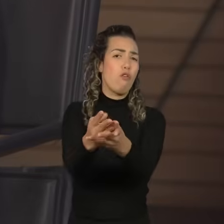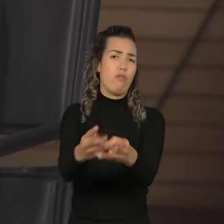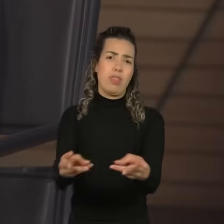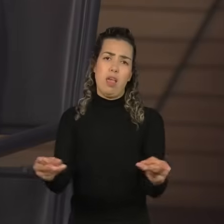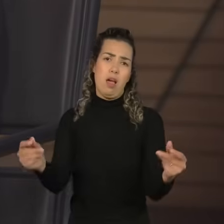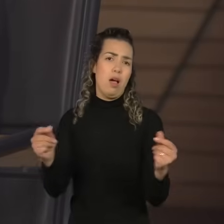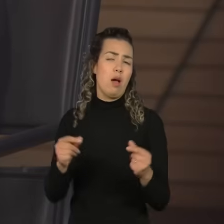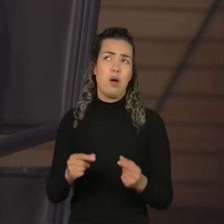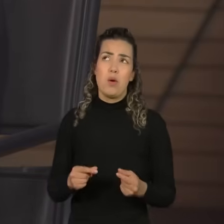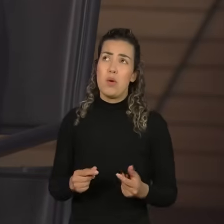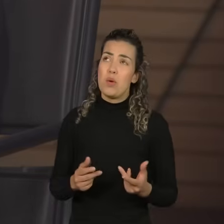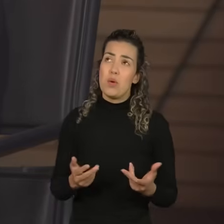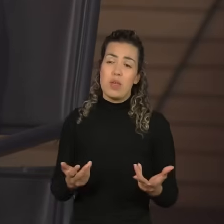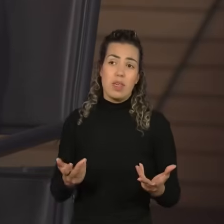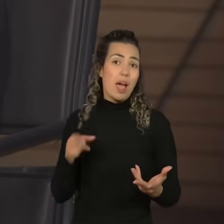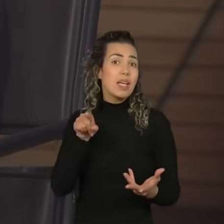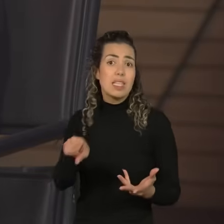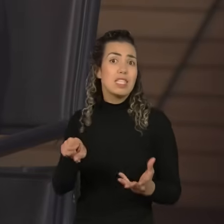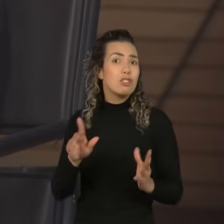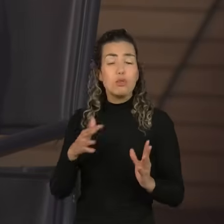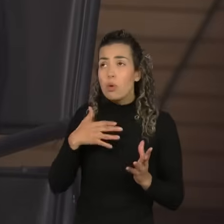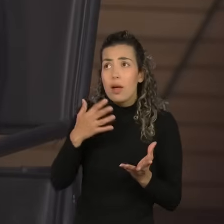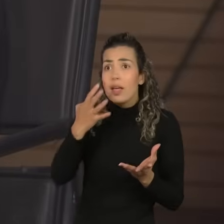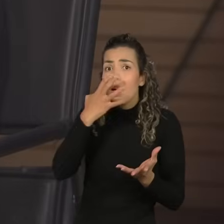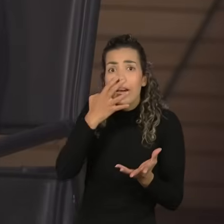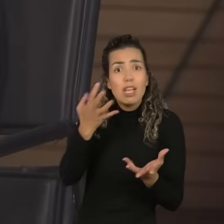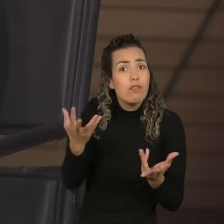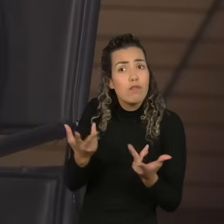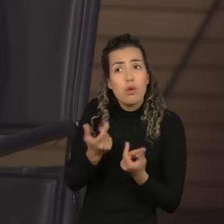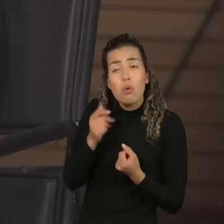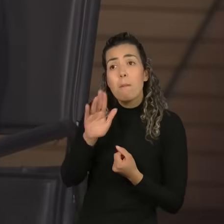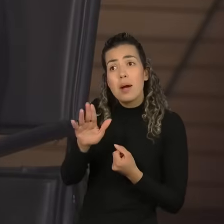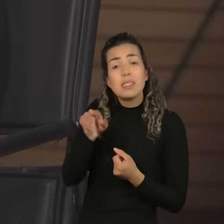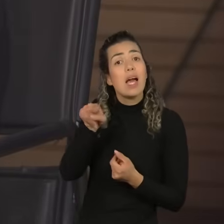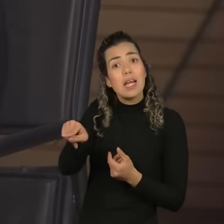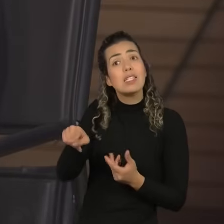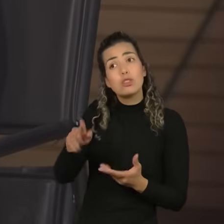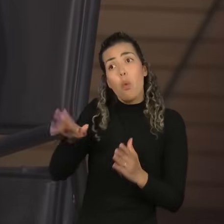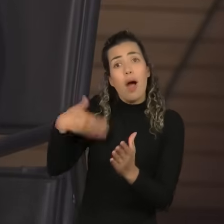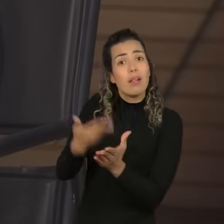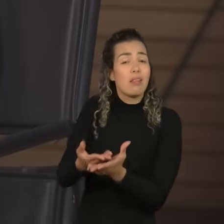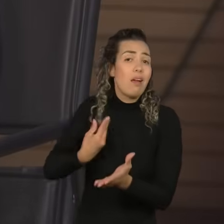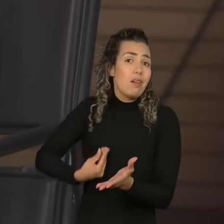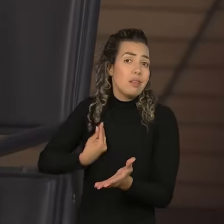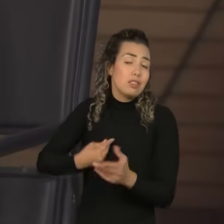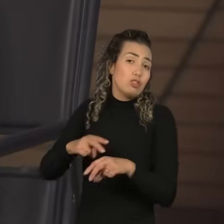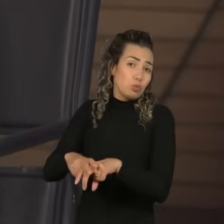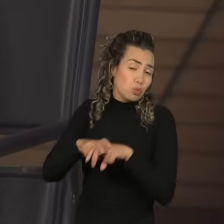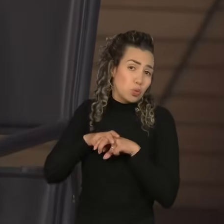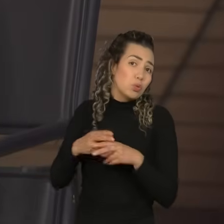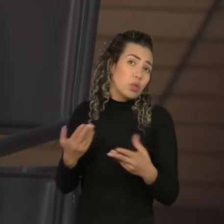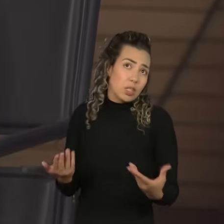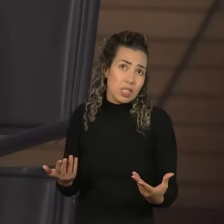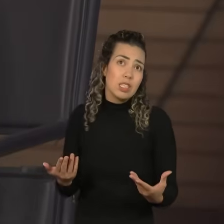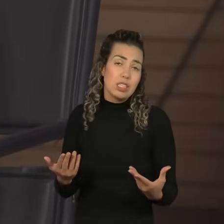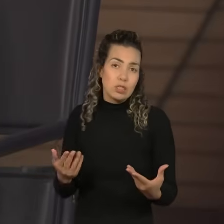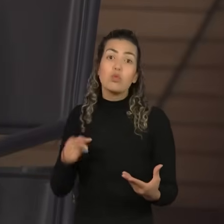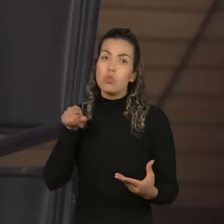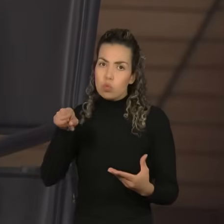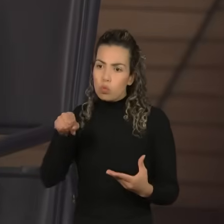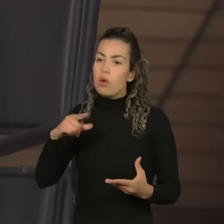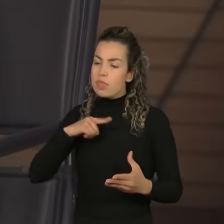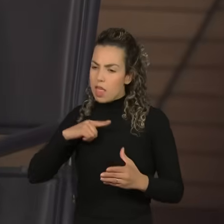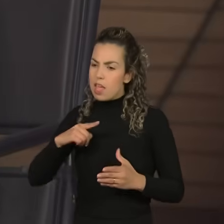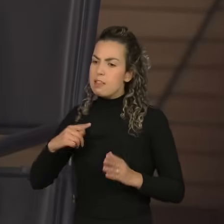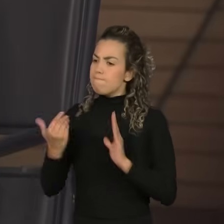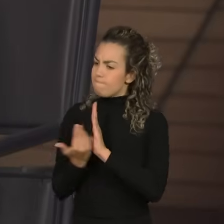que subsiste. Né? É incrível, né? Mas é isso que subsiste. Ou seja, ganha em gravidade,